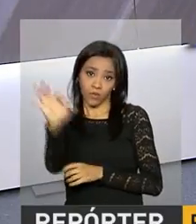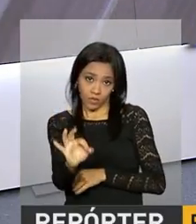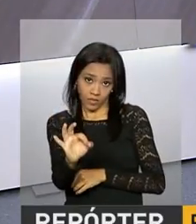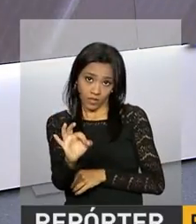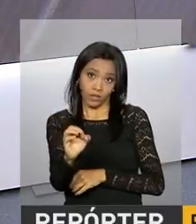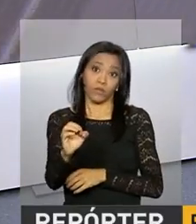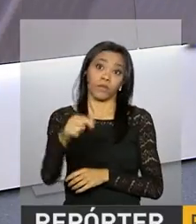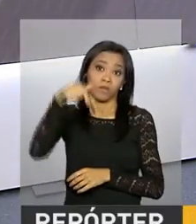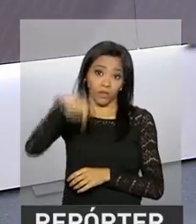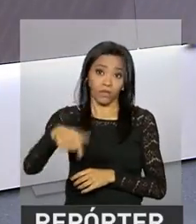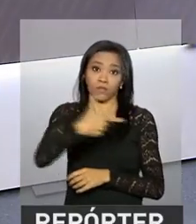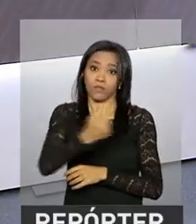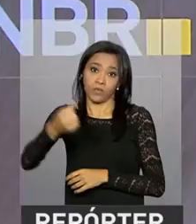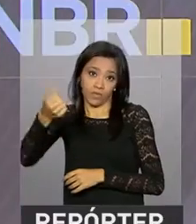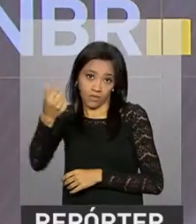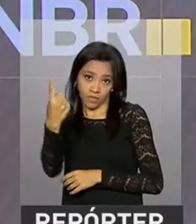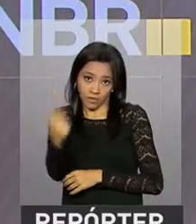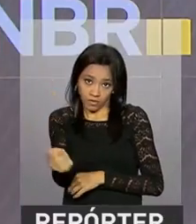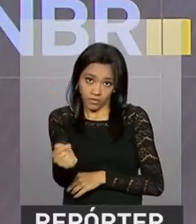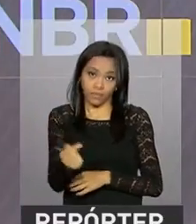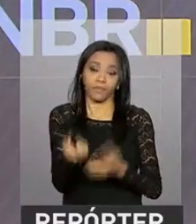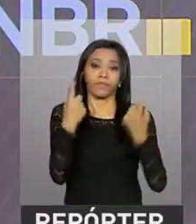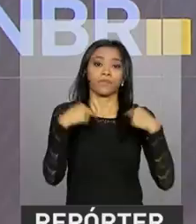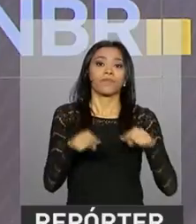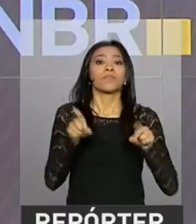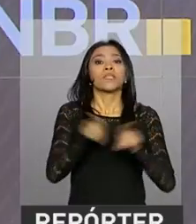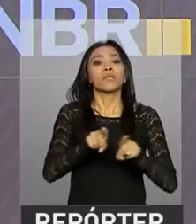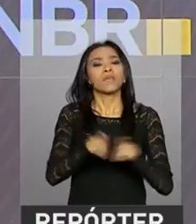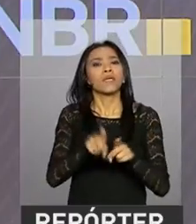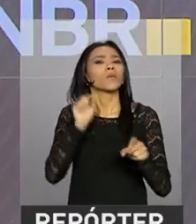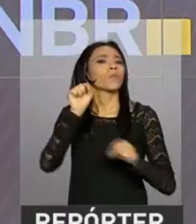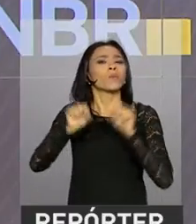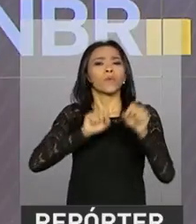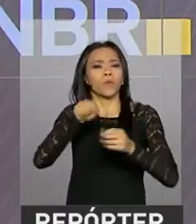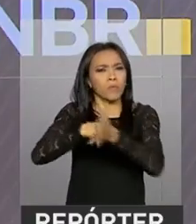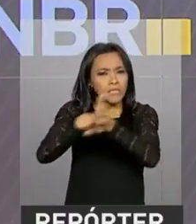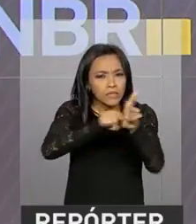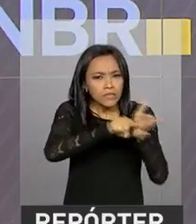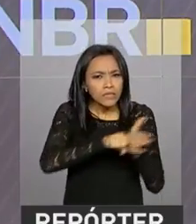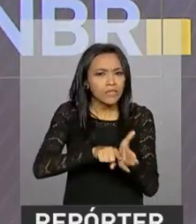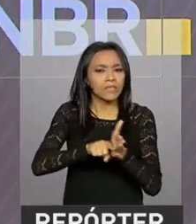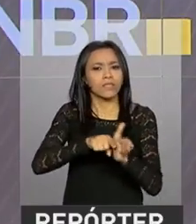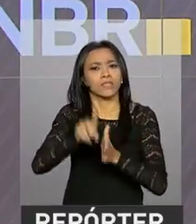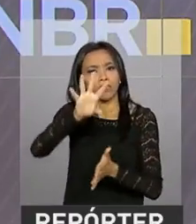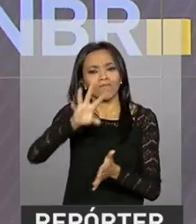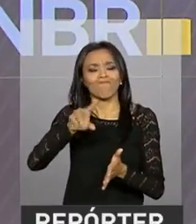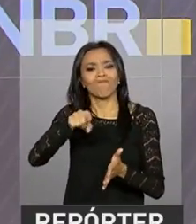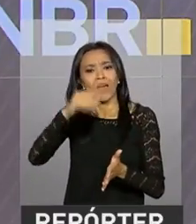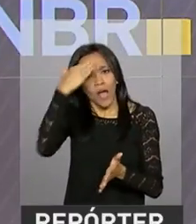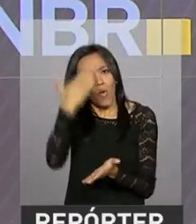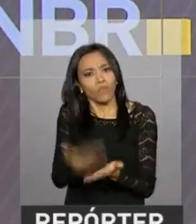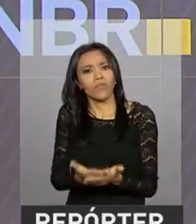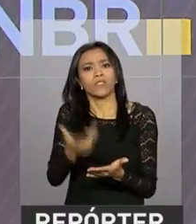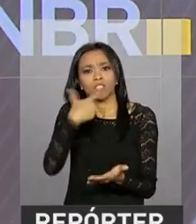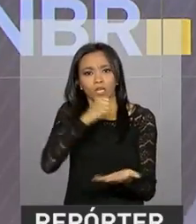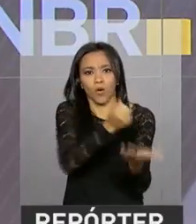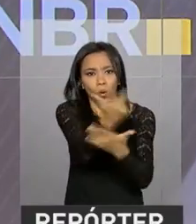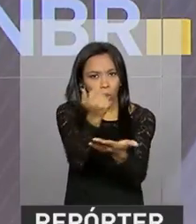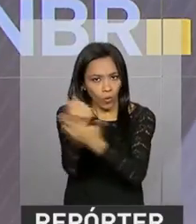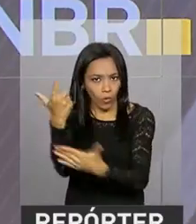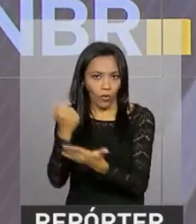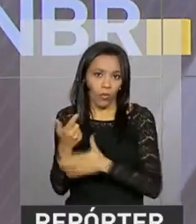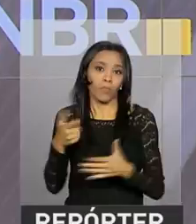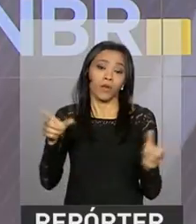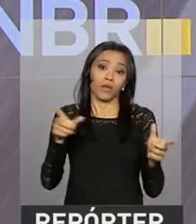em 2017 e o índice de confiança do consumidor medido pela fundação getúlio vargas melhorou